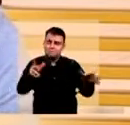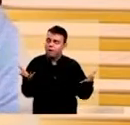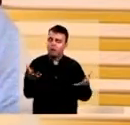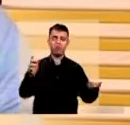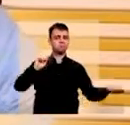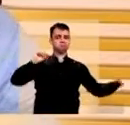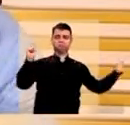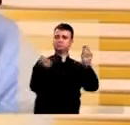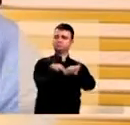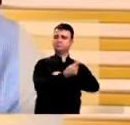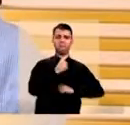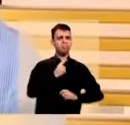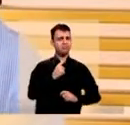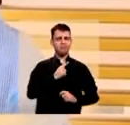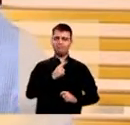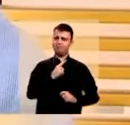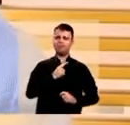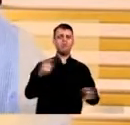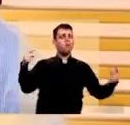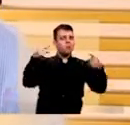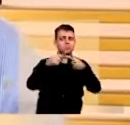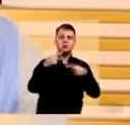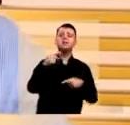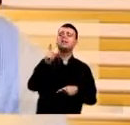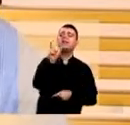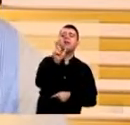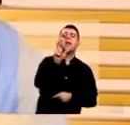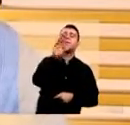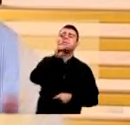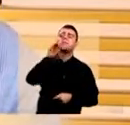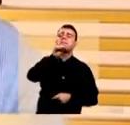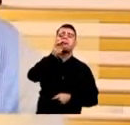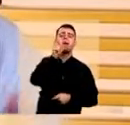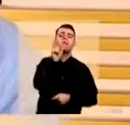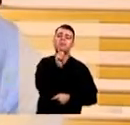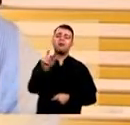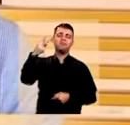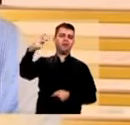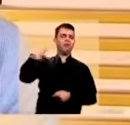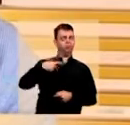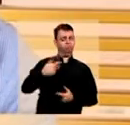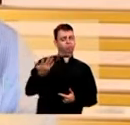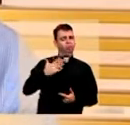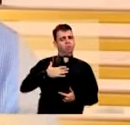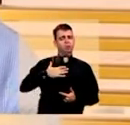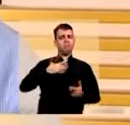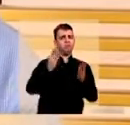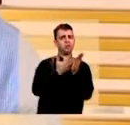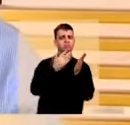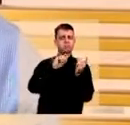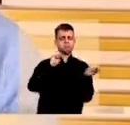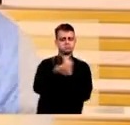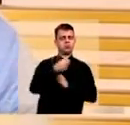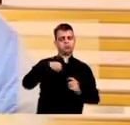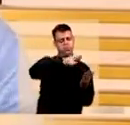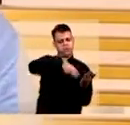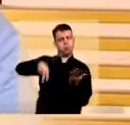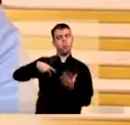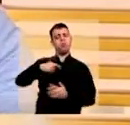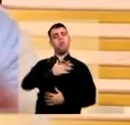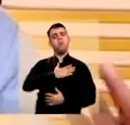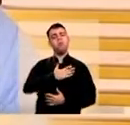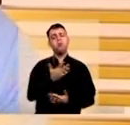tem o Dom Quixote hoje em várias edições adaptadas, que aquilo é um prazer. Eu mesmo gosto de ler as adaptações. Sim. Porque assim